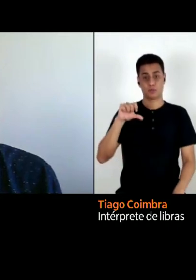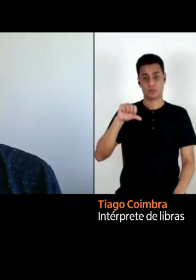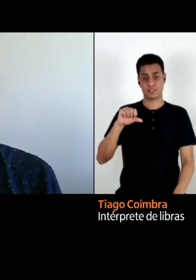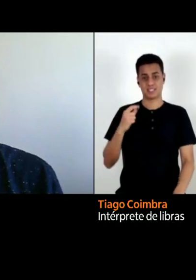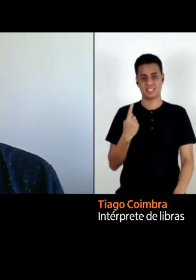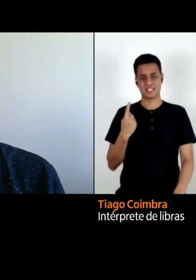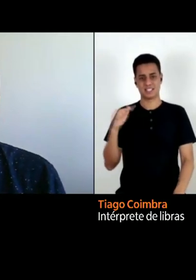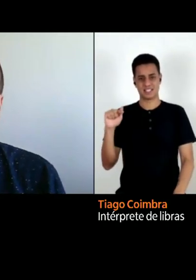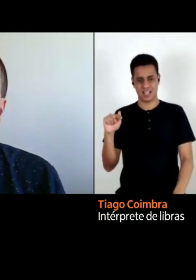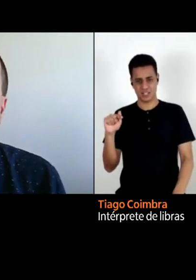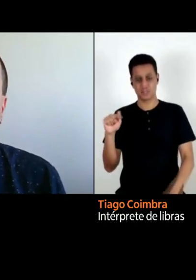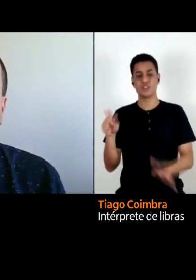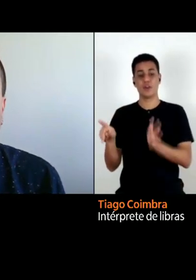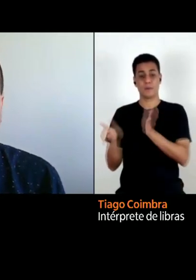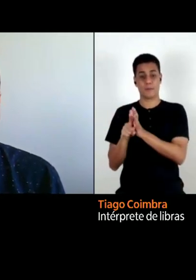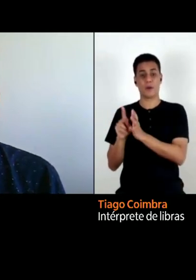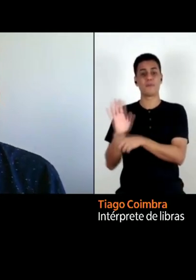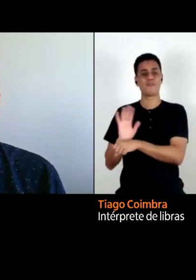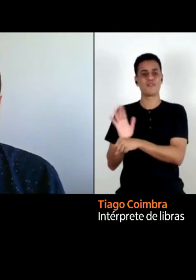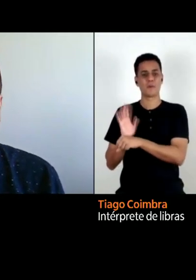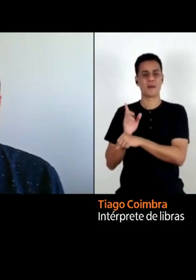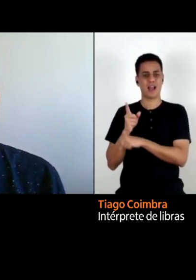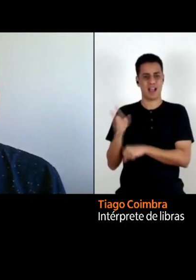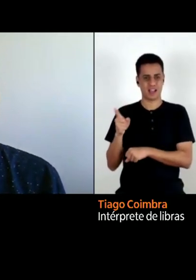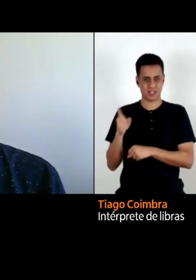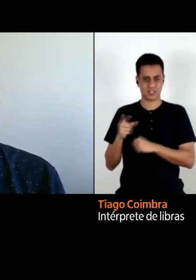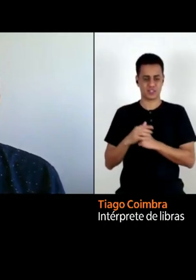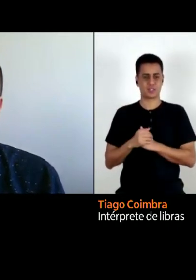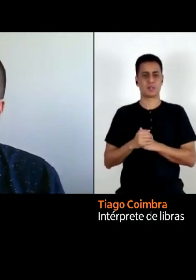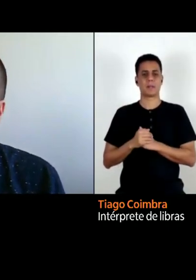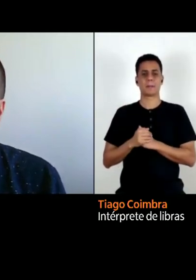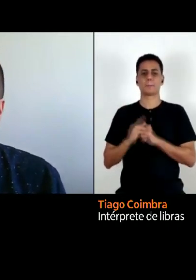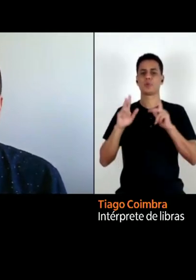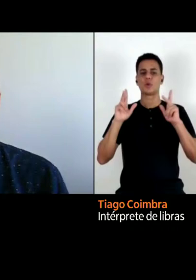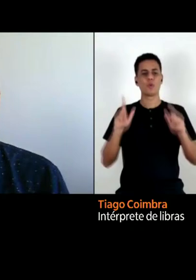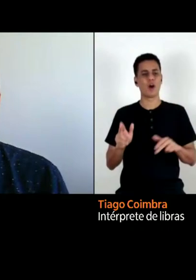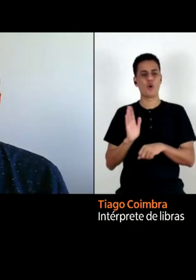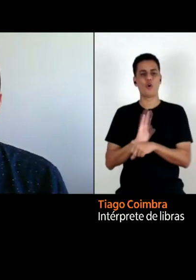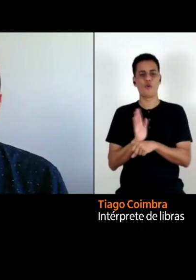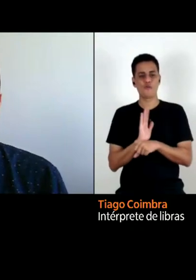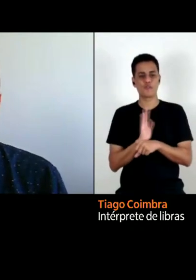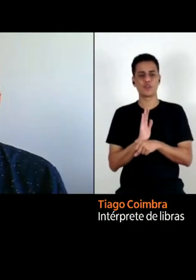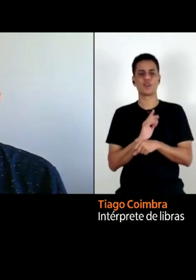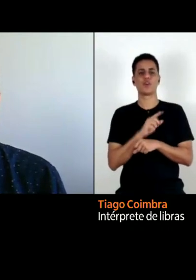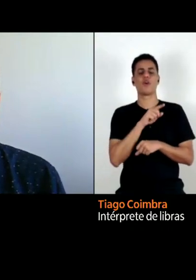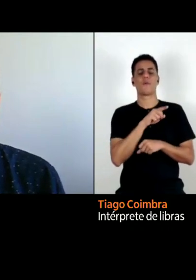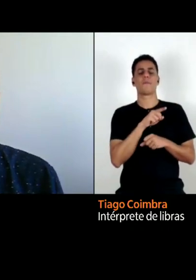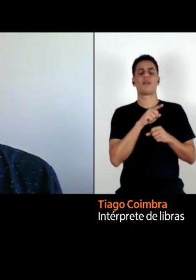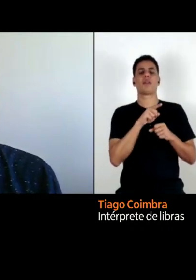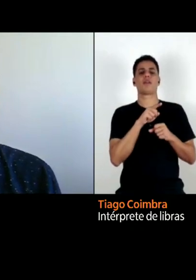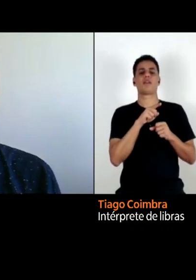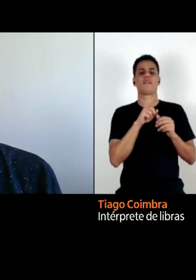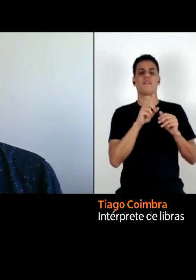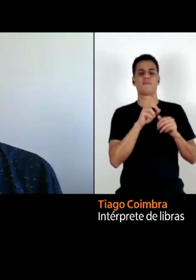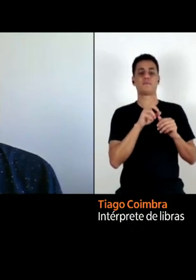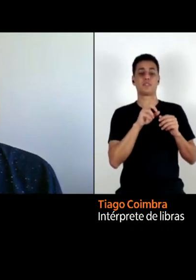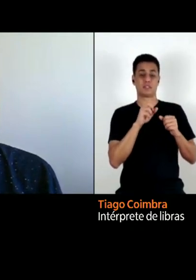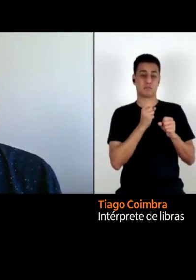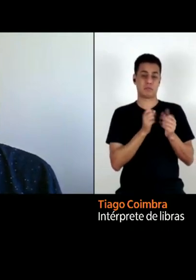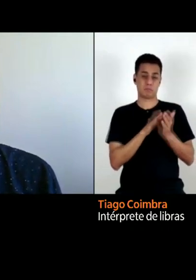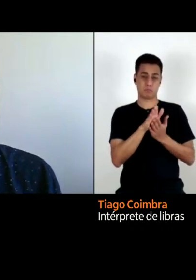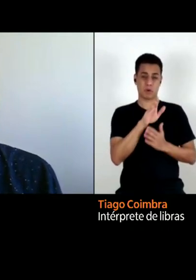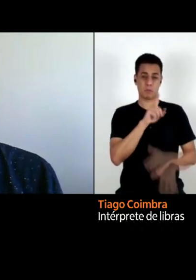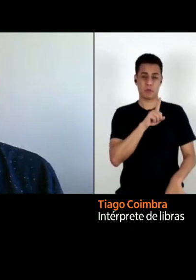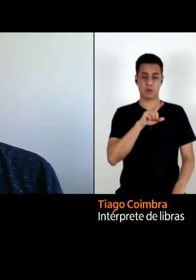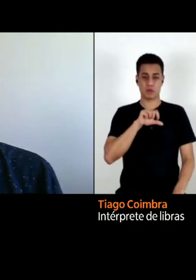pelo czarismo, em filmes como A Queda da Dinastia Romanov, de 1926, A